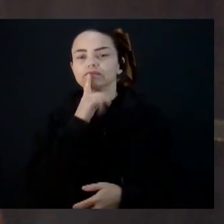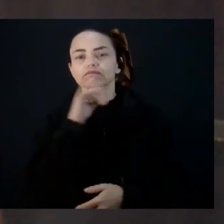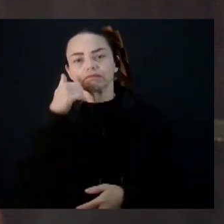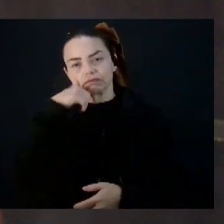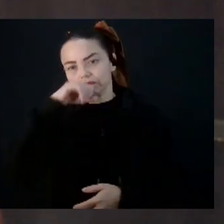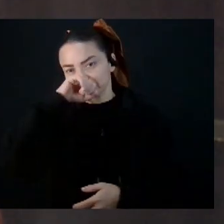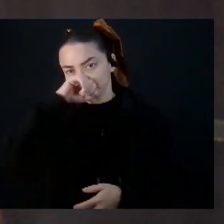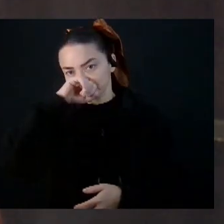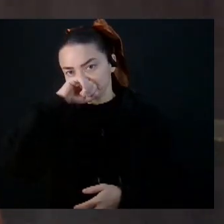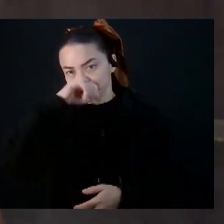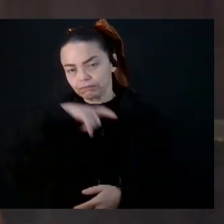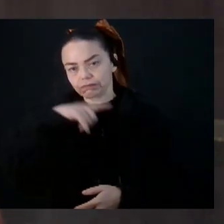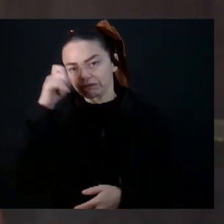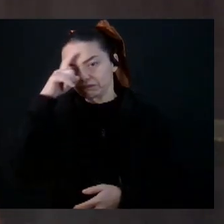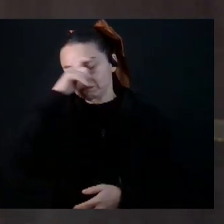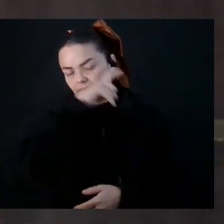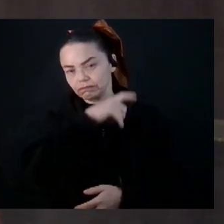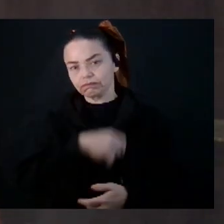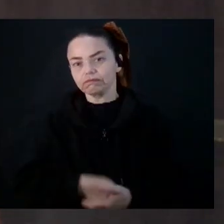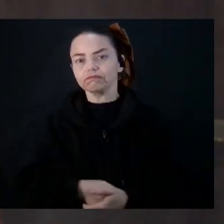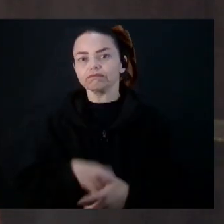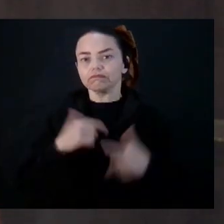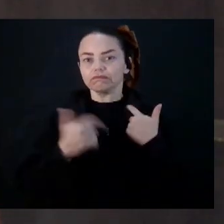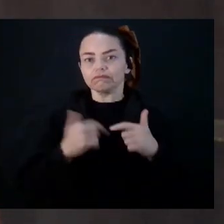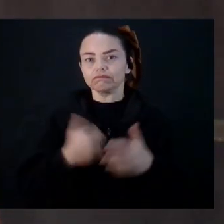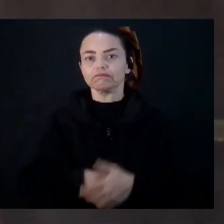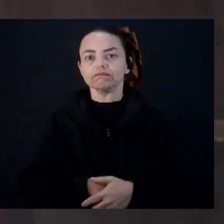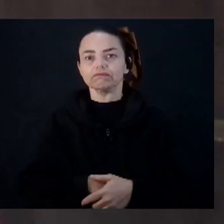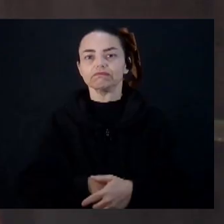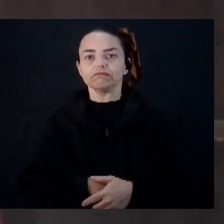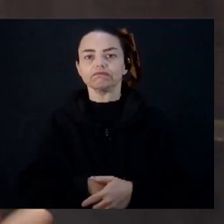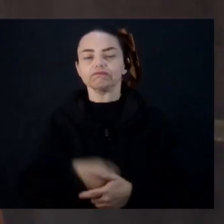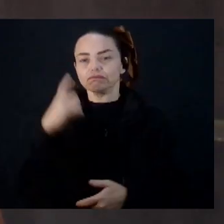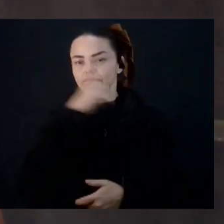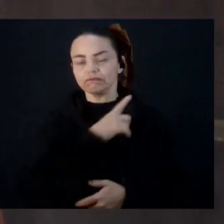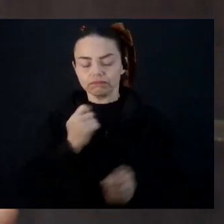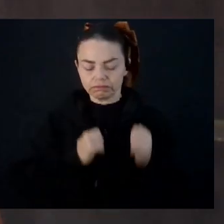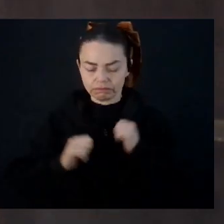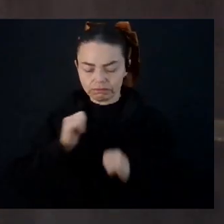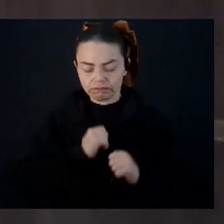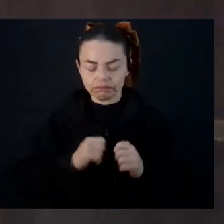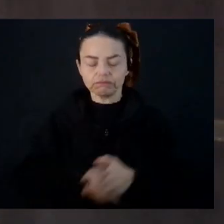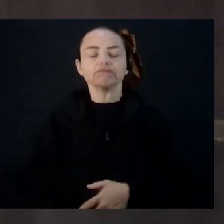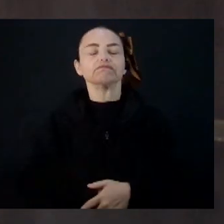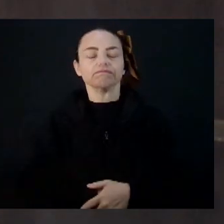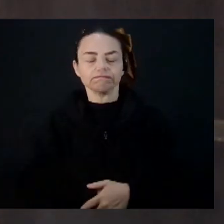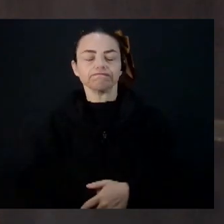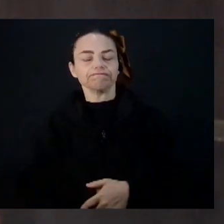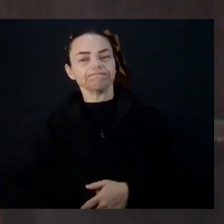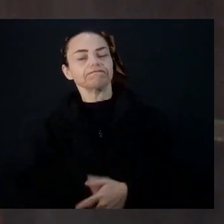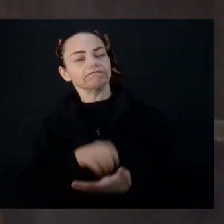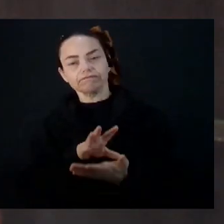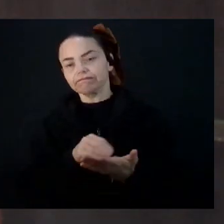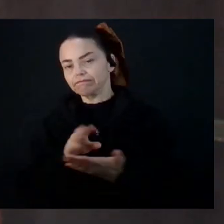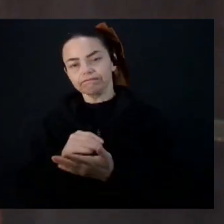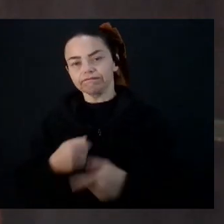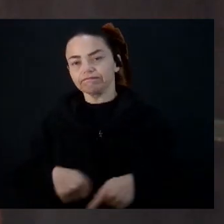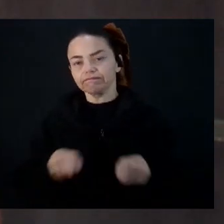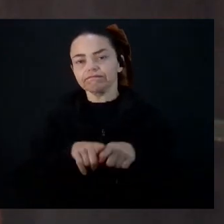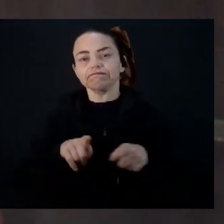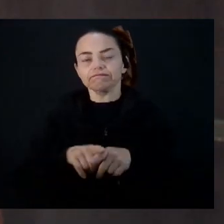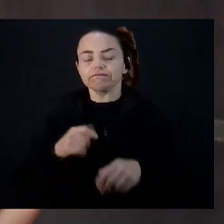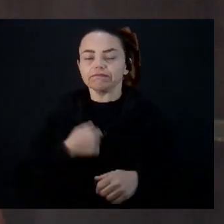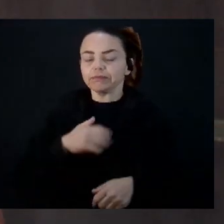uma dificuldade, por exemplo, no trabalho e que de domingo fica ansioso. E daí faz muito sentido, a criança também fica ansiosa, né?